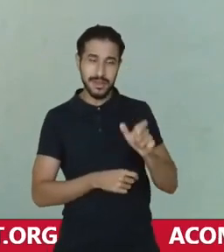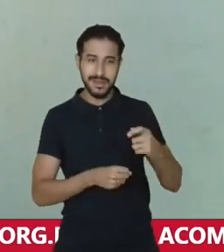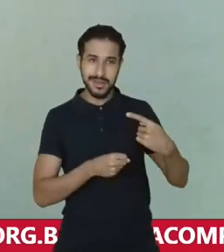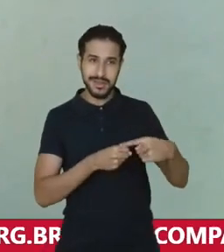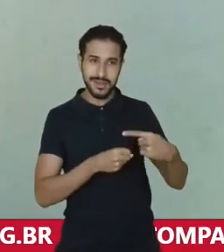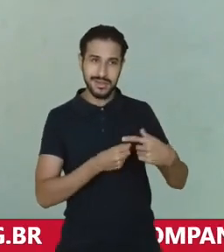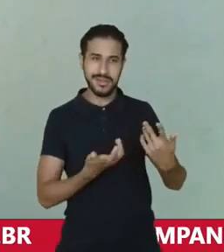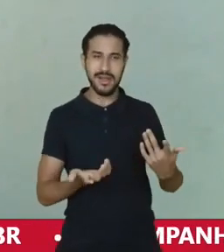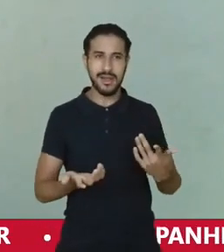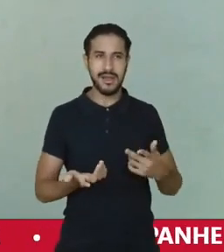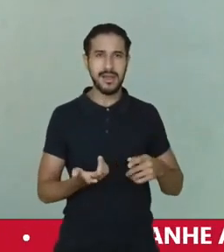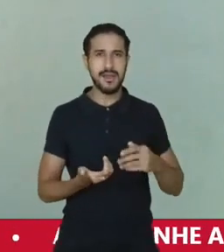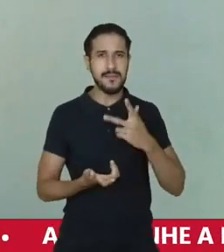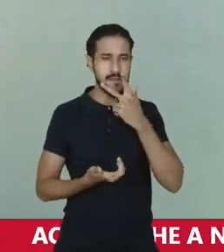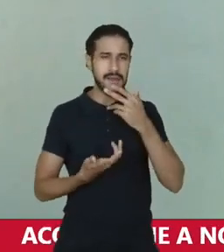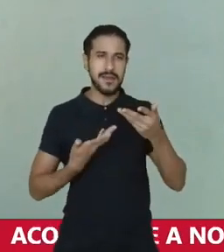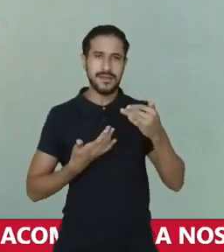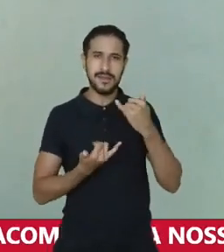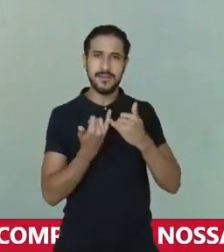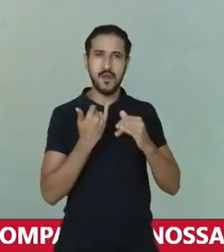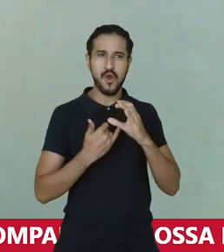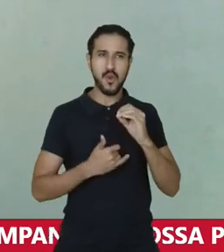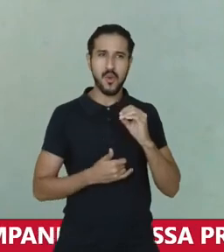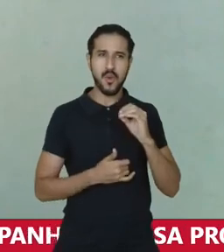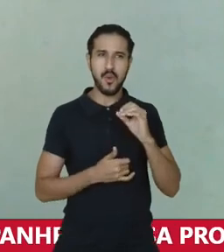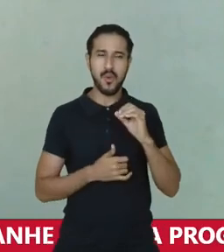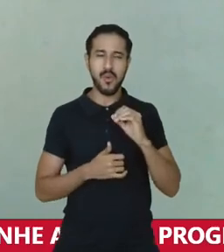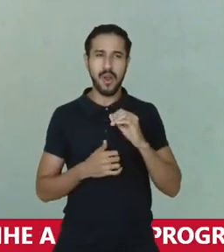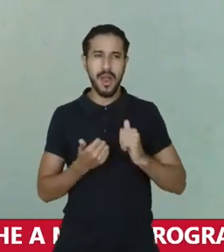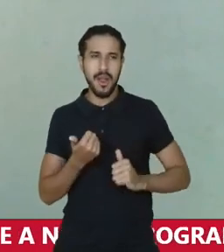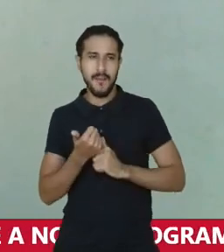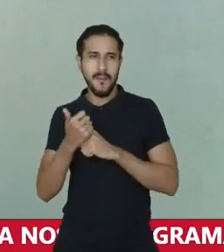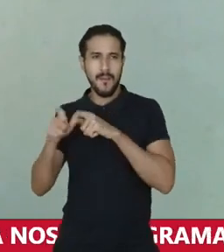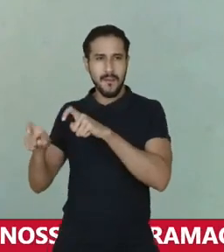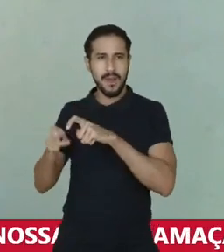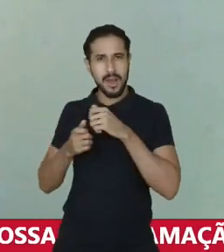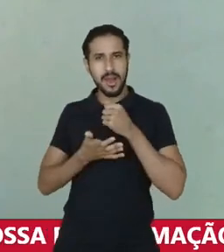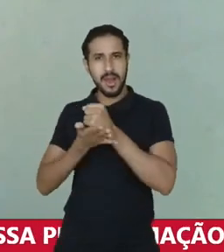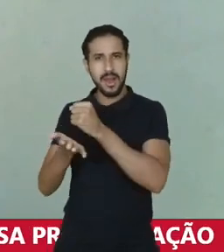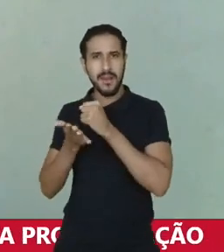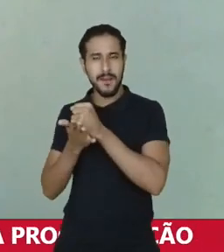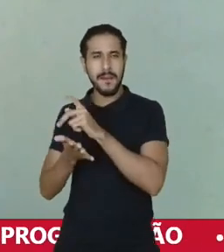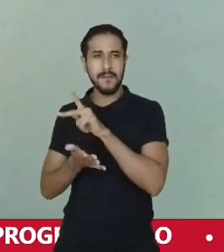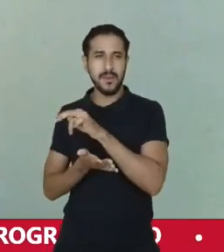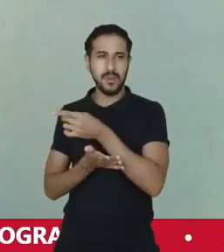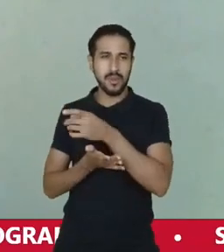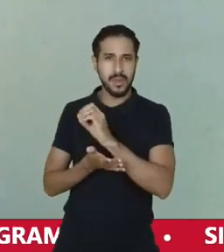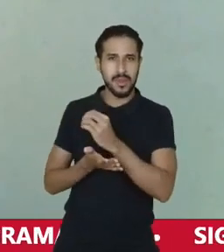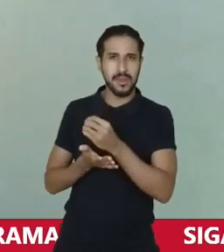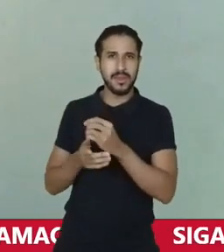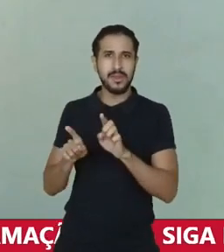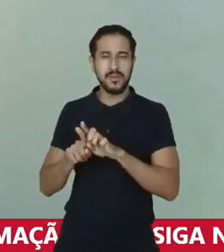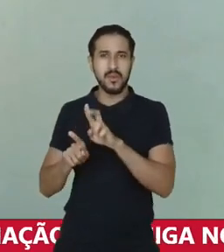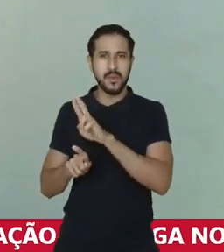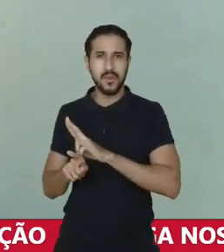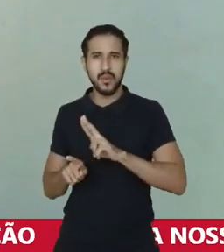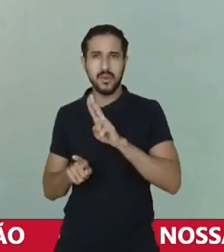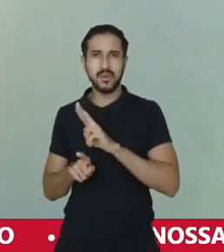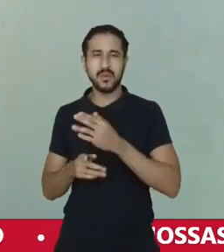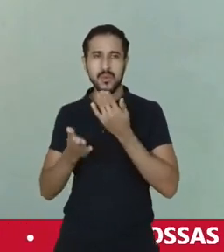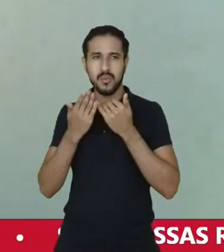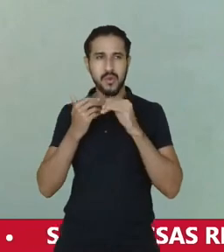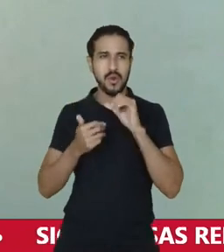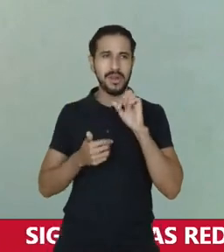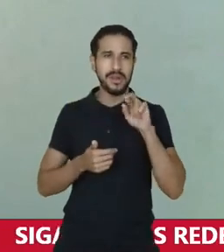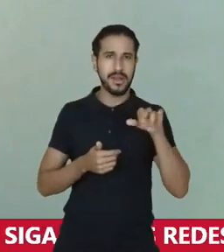cidade, ela funciona como um agricultor, ajudando nessa produção e usando os